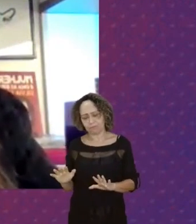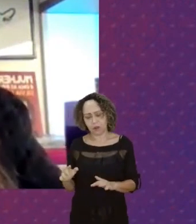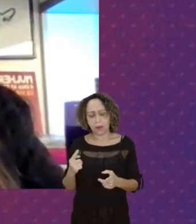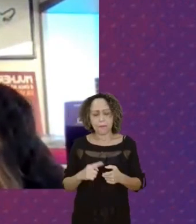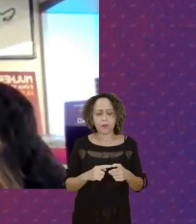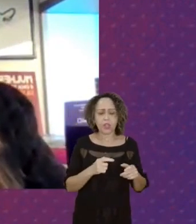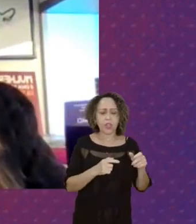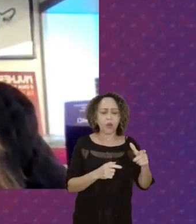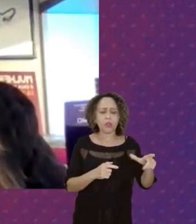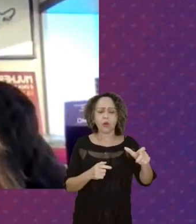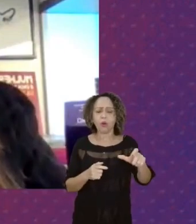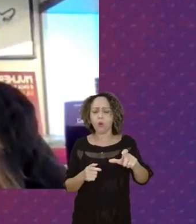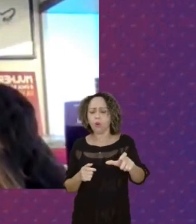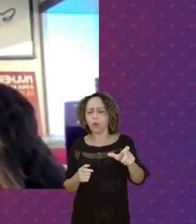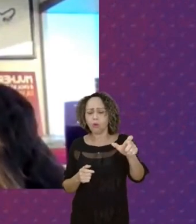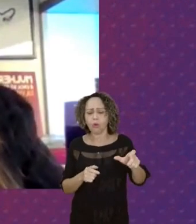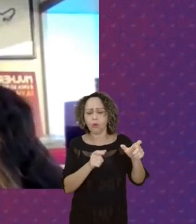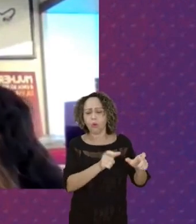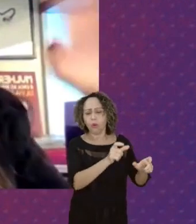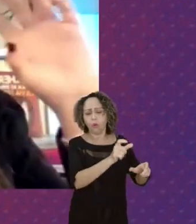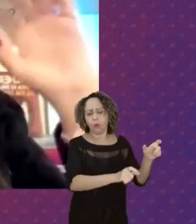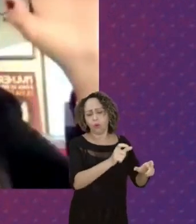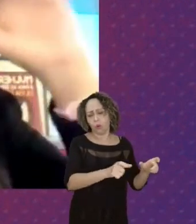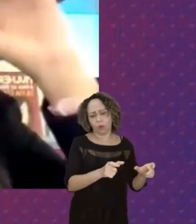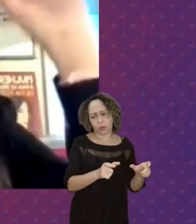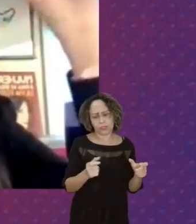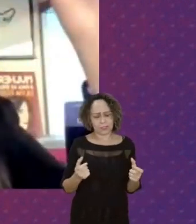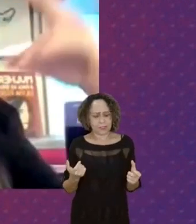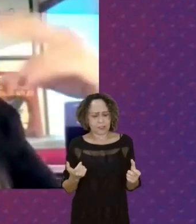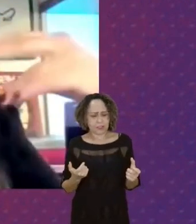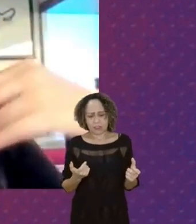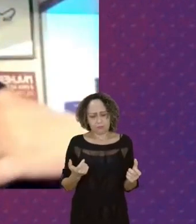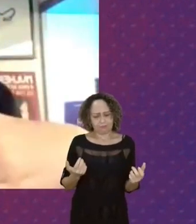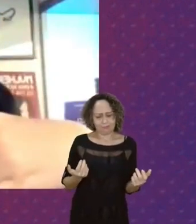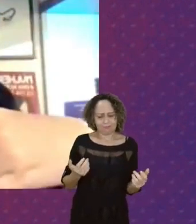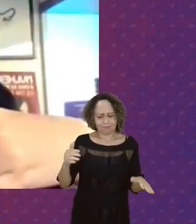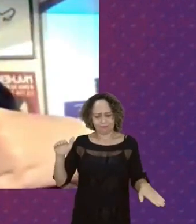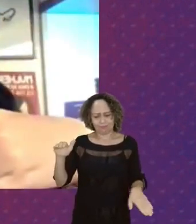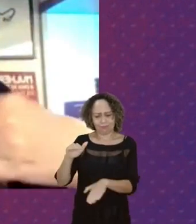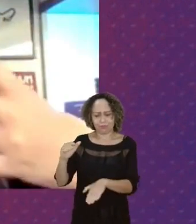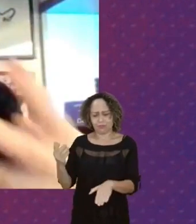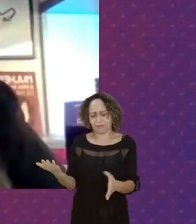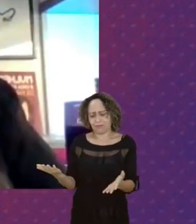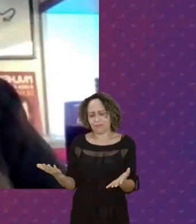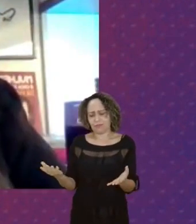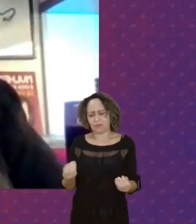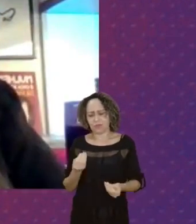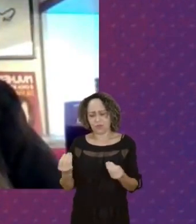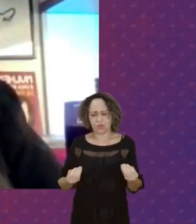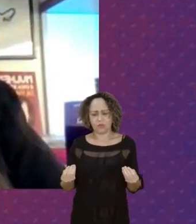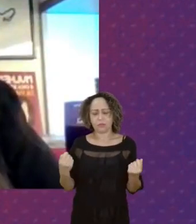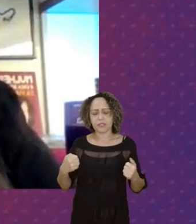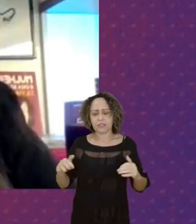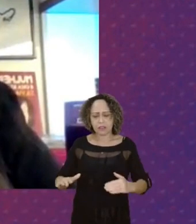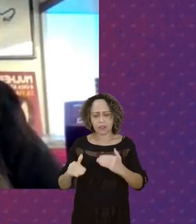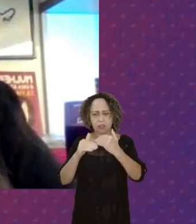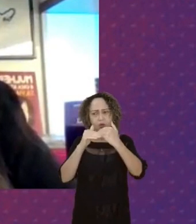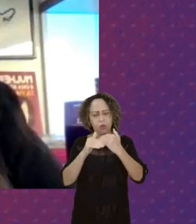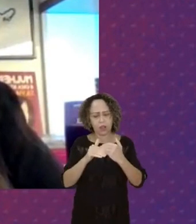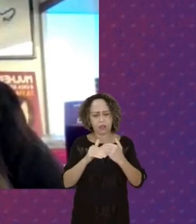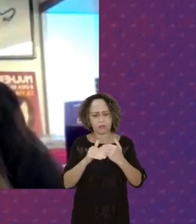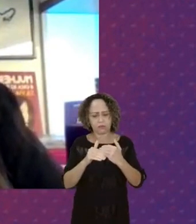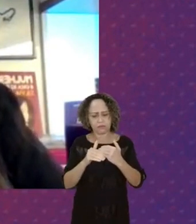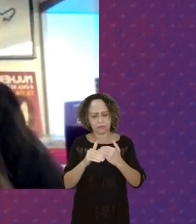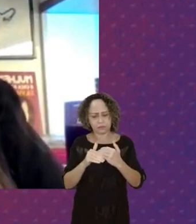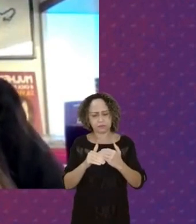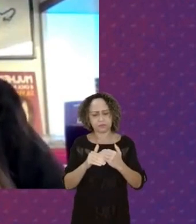são pessoas que têm menos recursos. Então, você tem que pensar mais ou menos em gastos módicos que não desequilibrem o